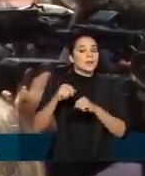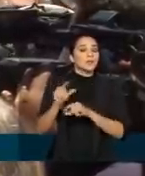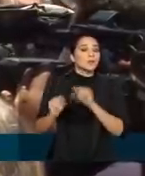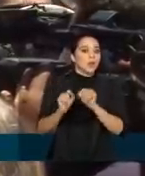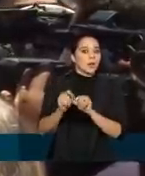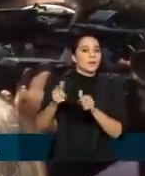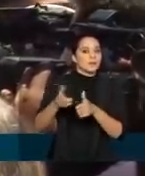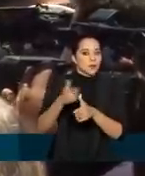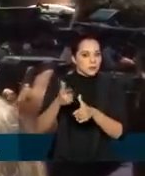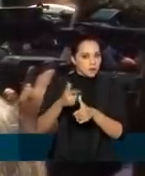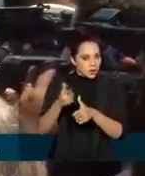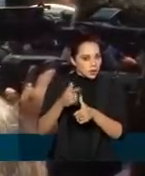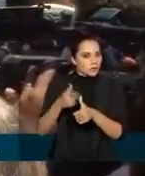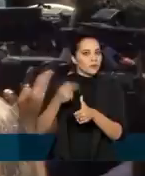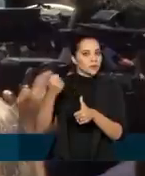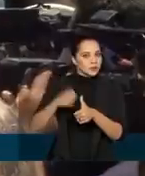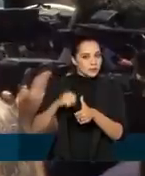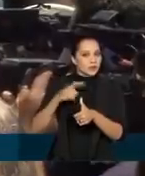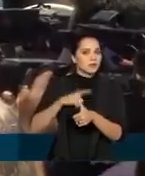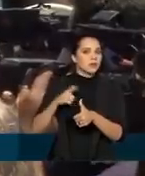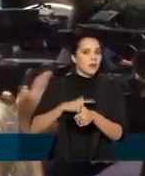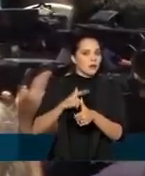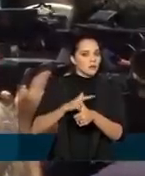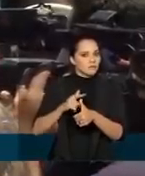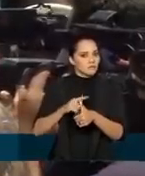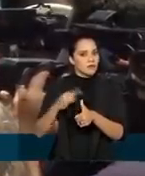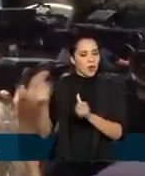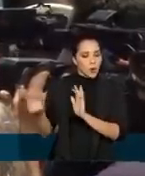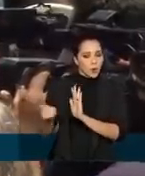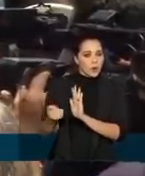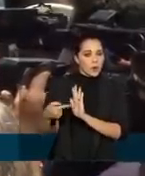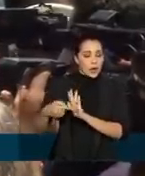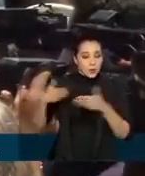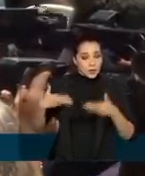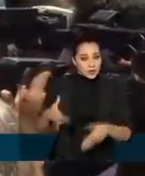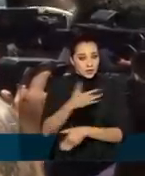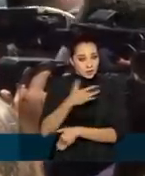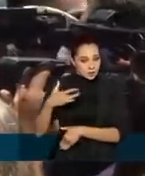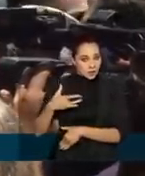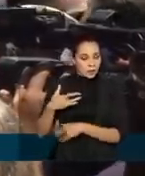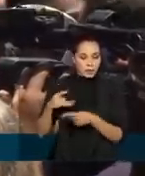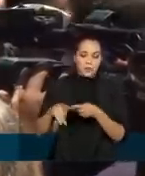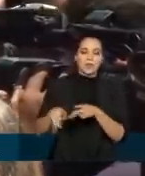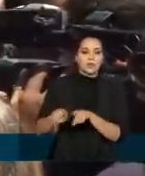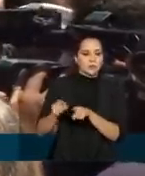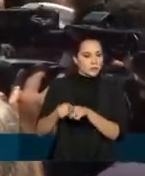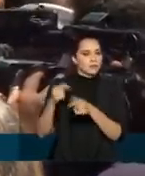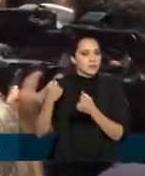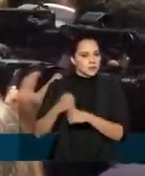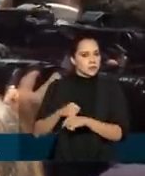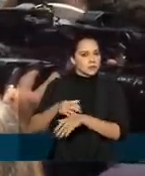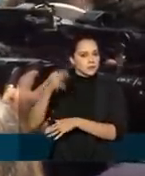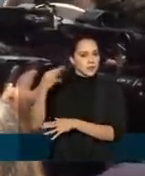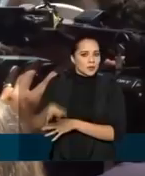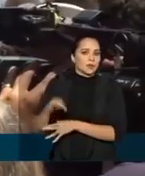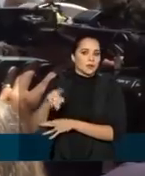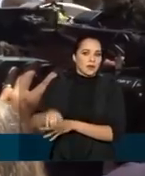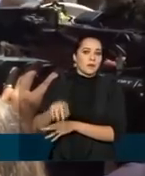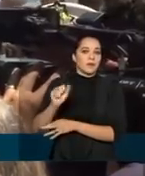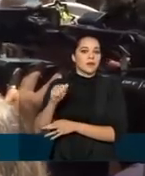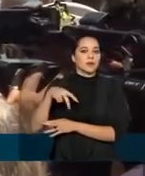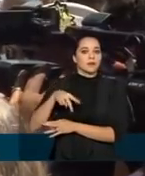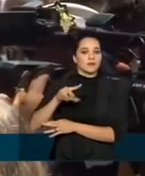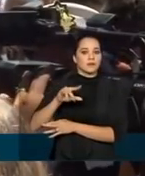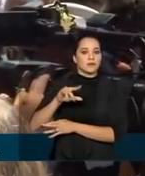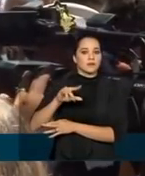ter uma validade no Ministério da Saúde e tem que ter uma certificação por parte da